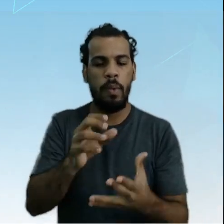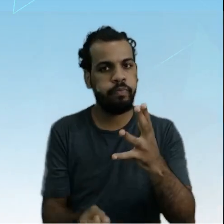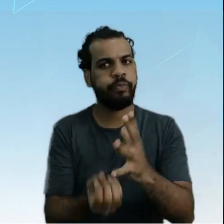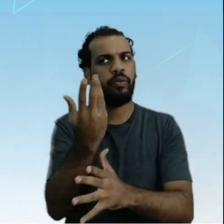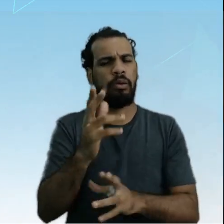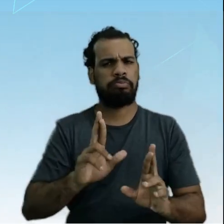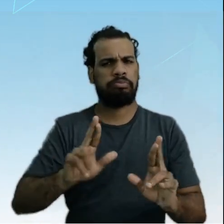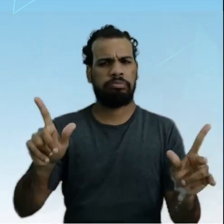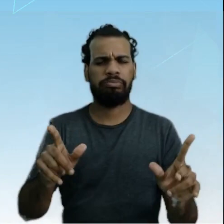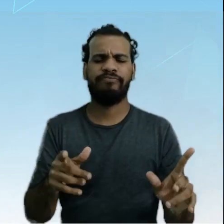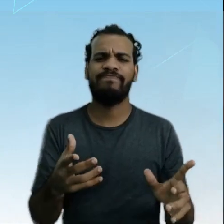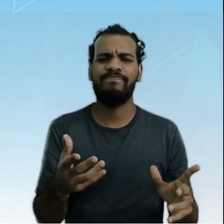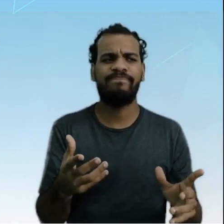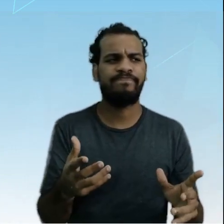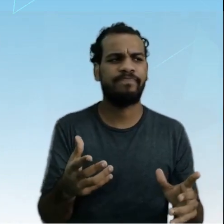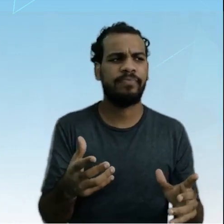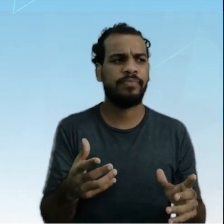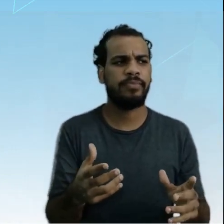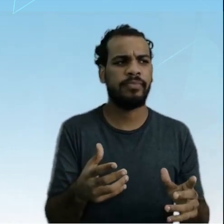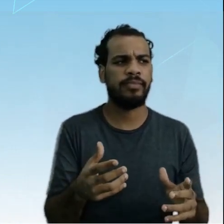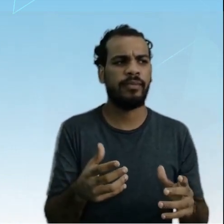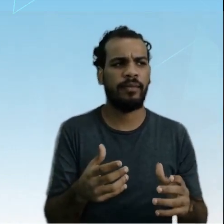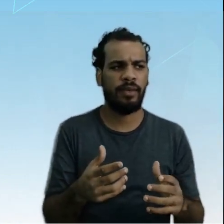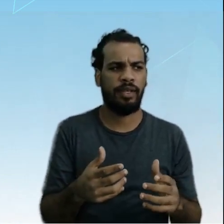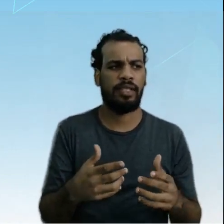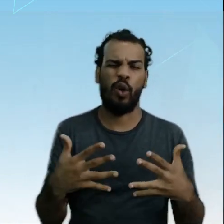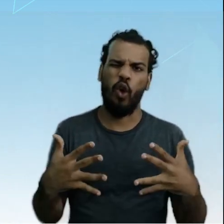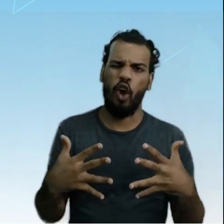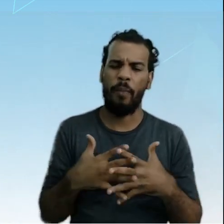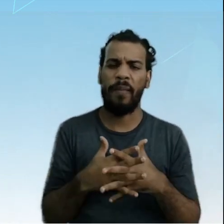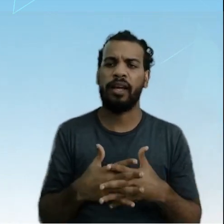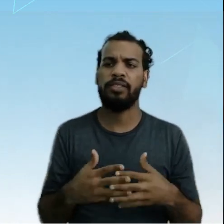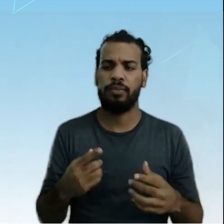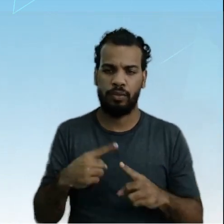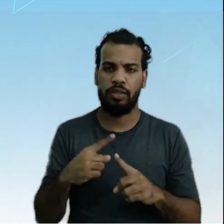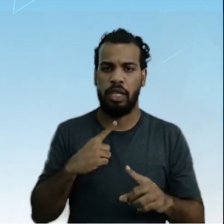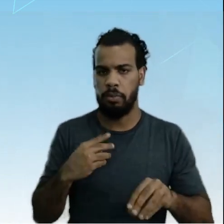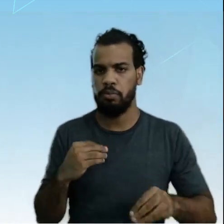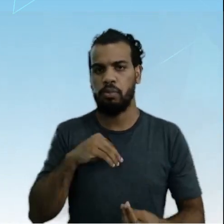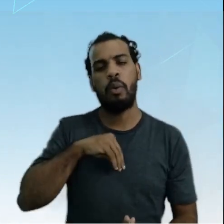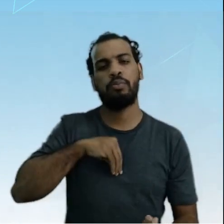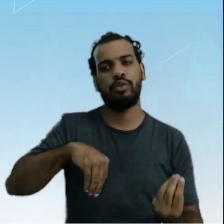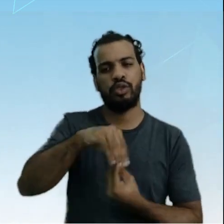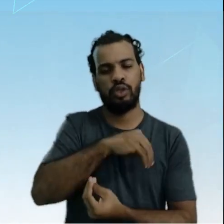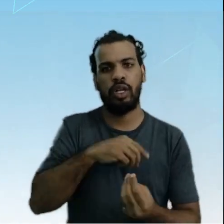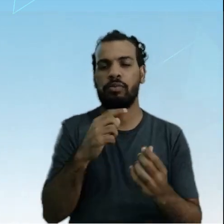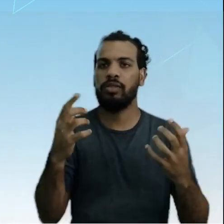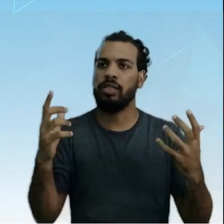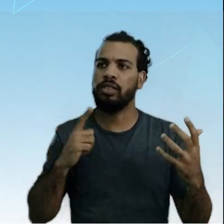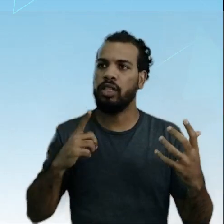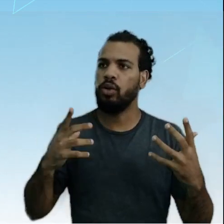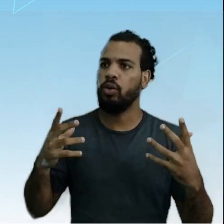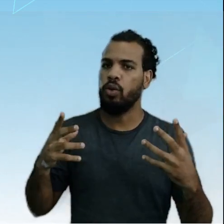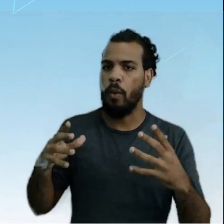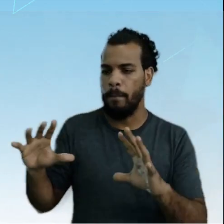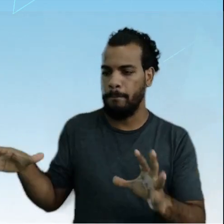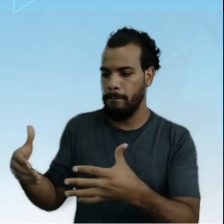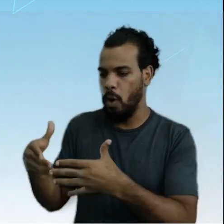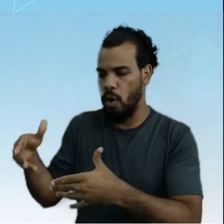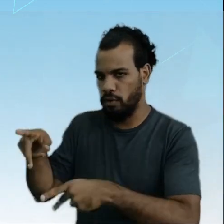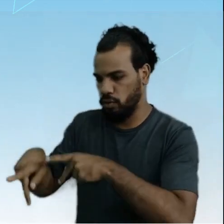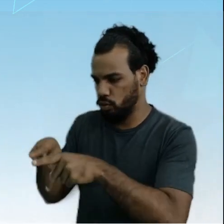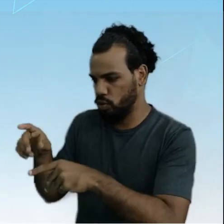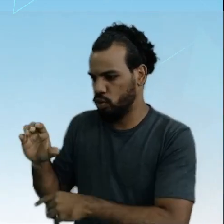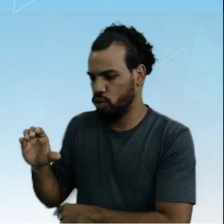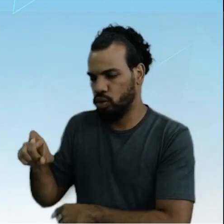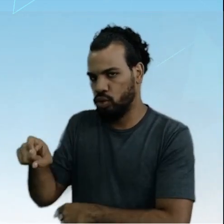né? Não, não é controvérsia, é complexa, né? Porque vai misturar essa questão dos encantados, eu lembro o povo chucuru,